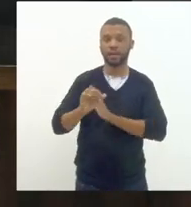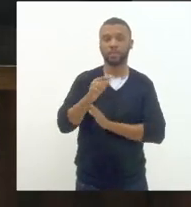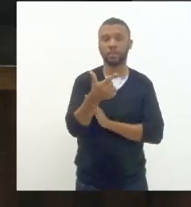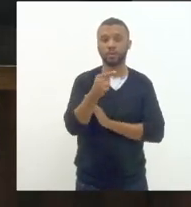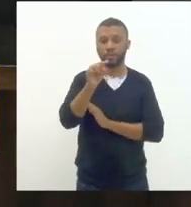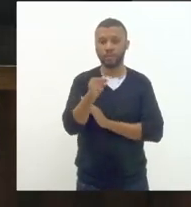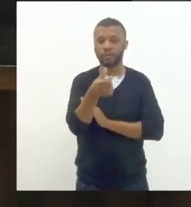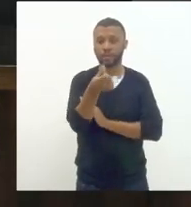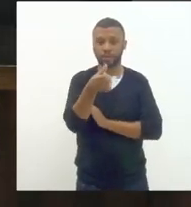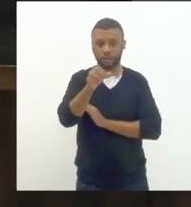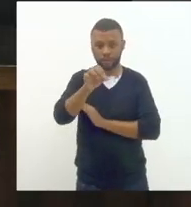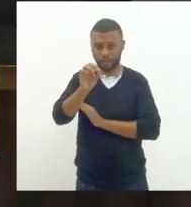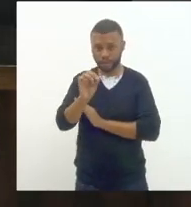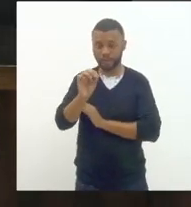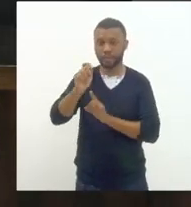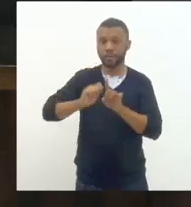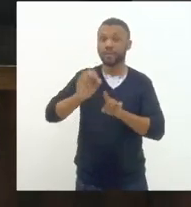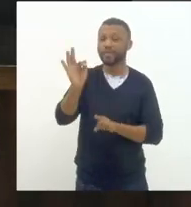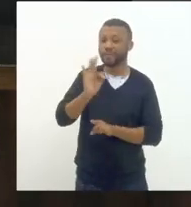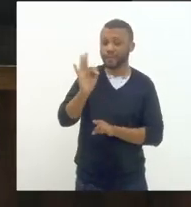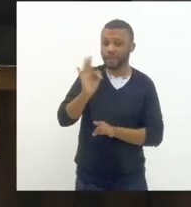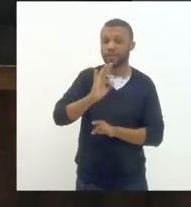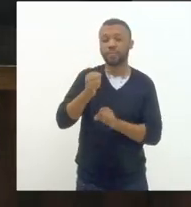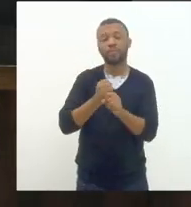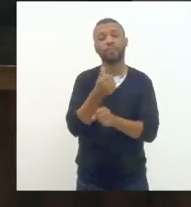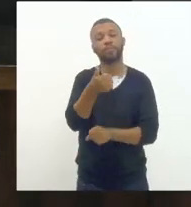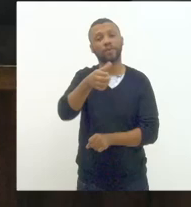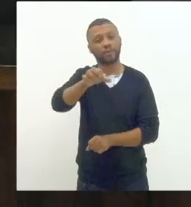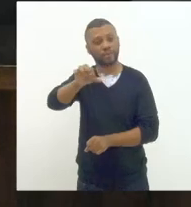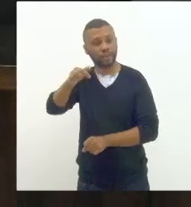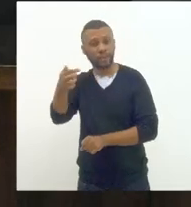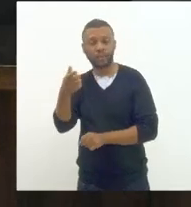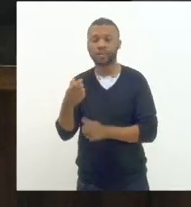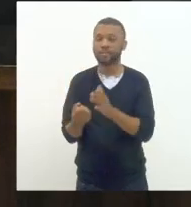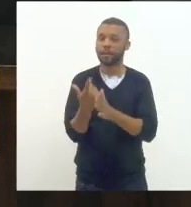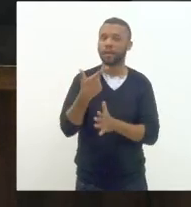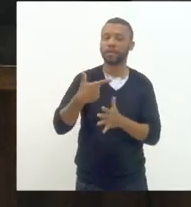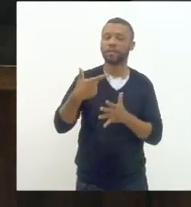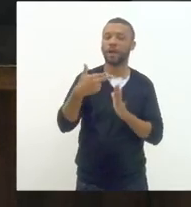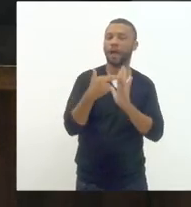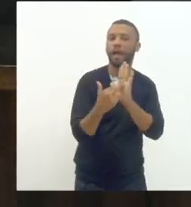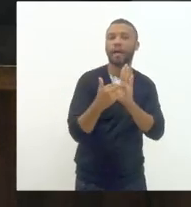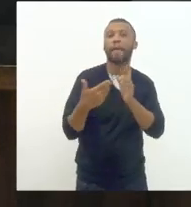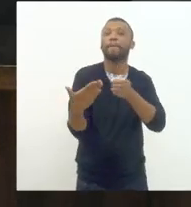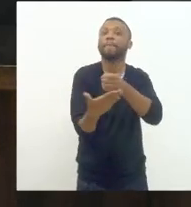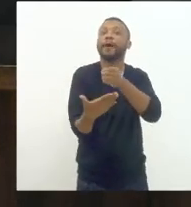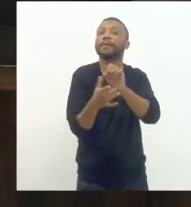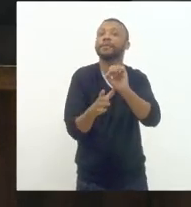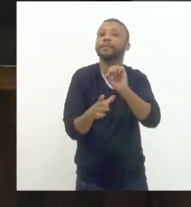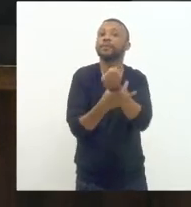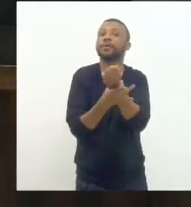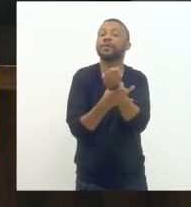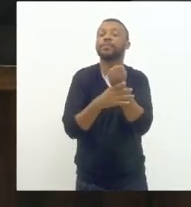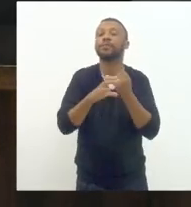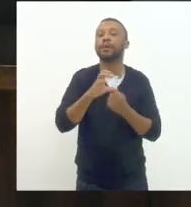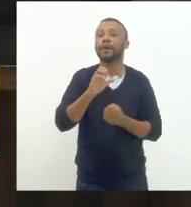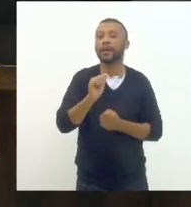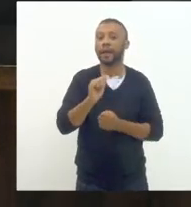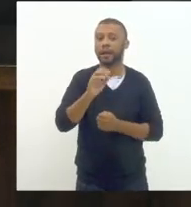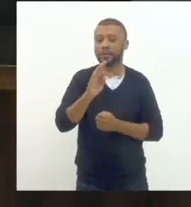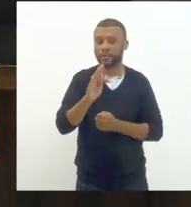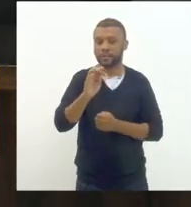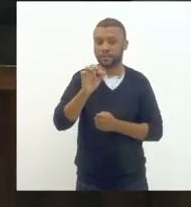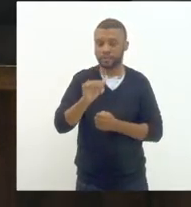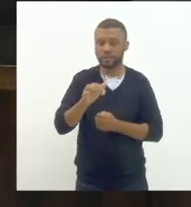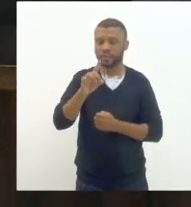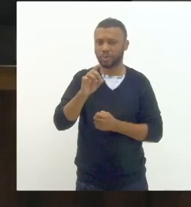2690, de 14 de fevereiro de 97, que estabelece normas básicas de segurança do kart indoor. Dá outras